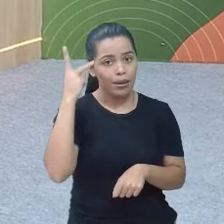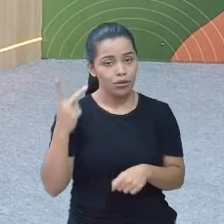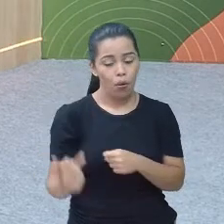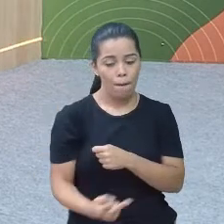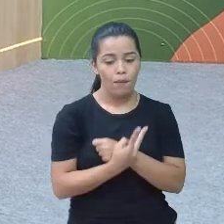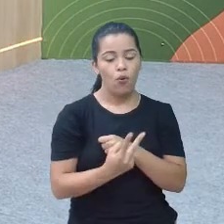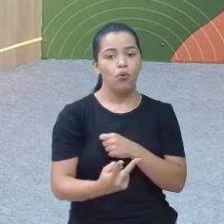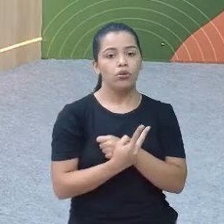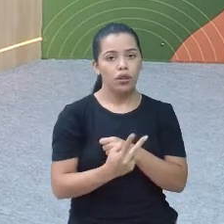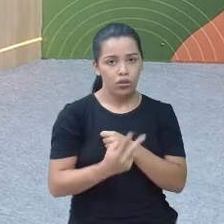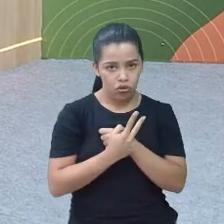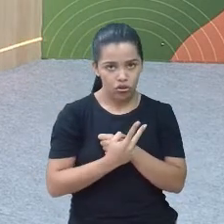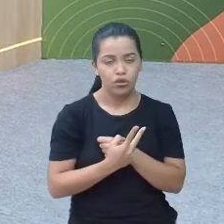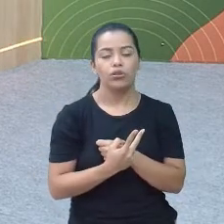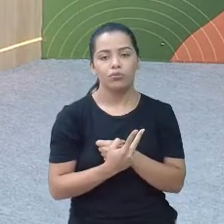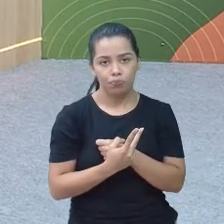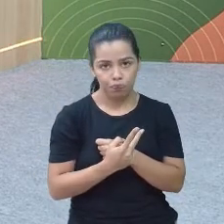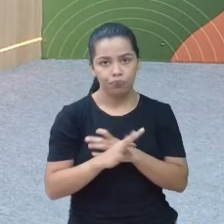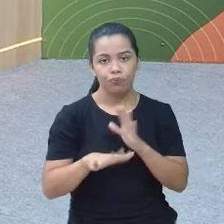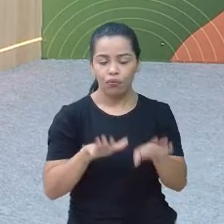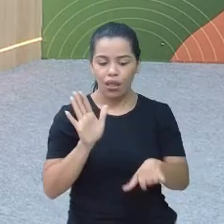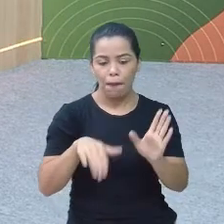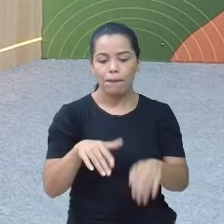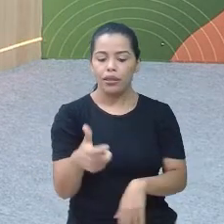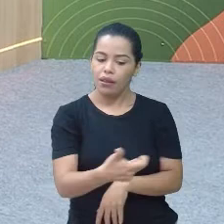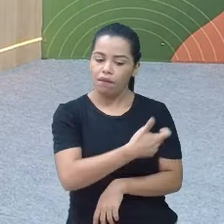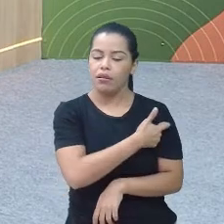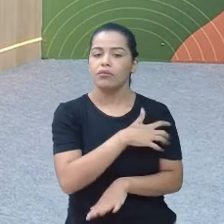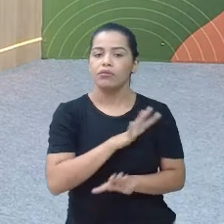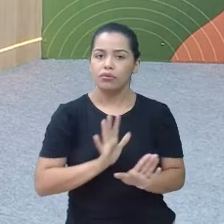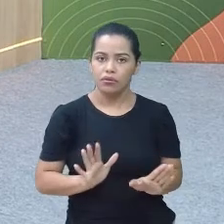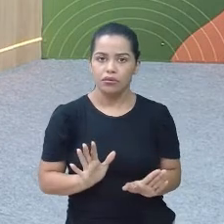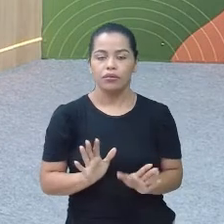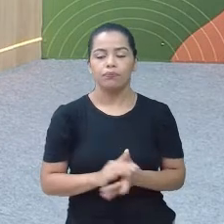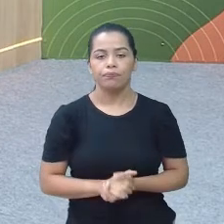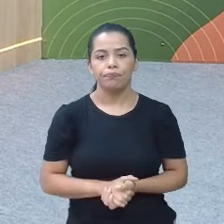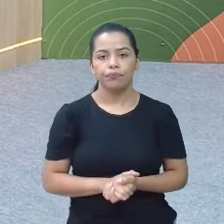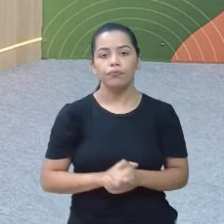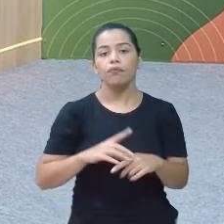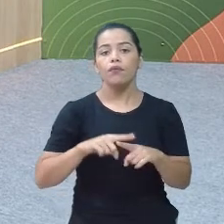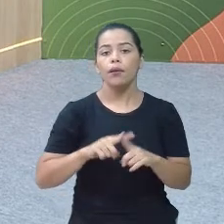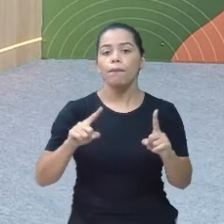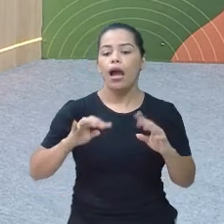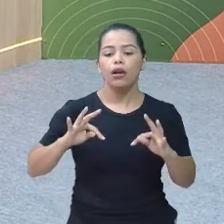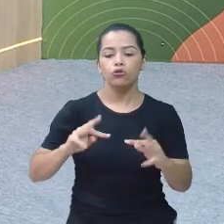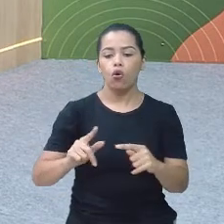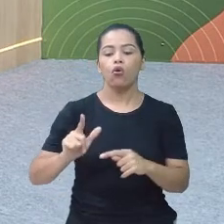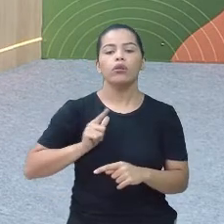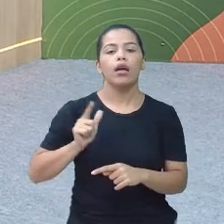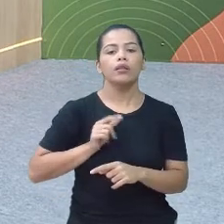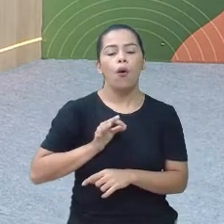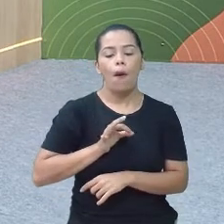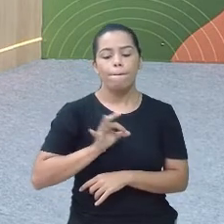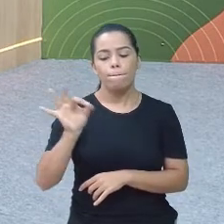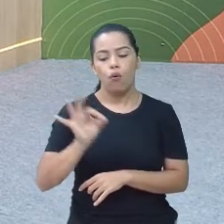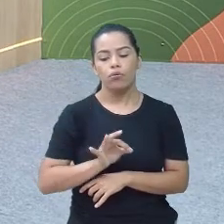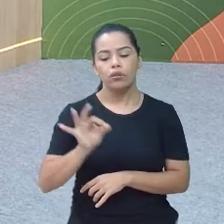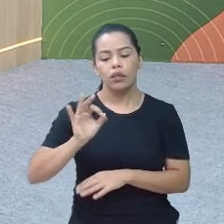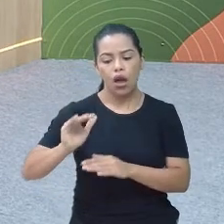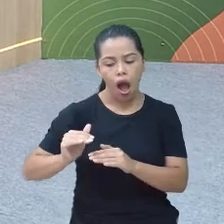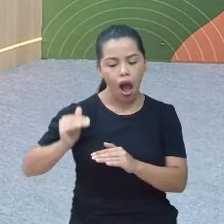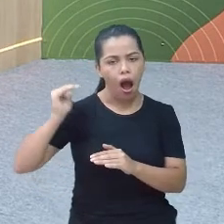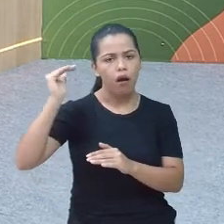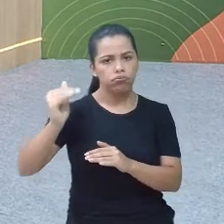imunizada, né? Ou seja, dependendo das vacinas que estejam sendo analisadas. Mas todas elas têm um percentual